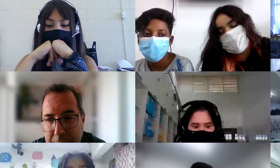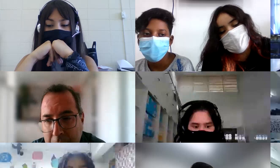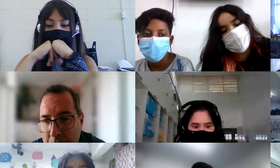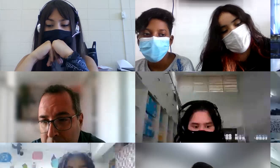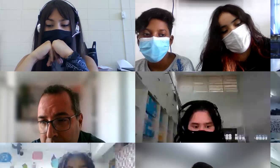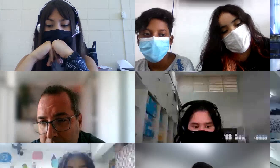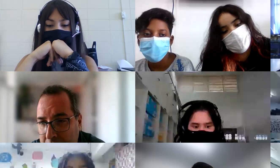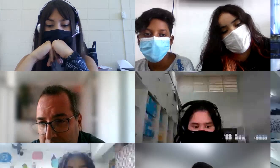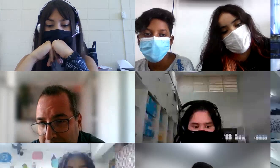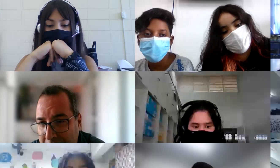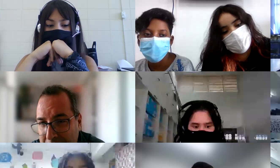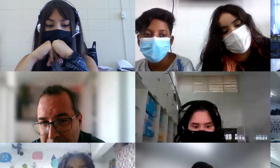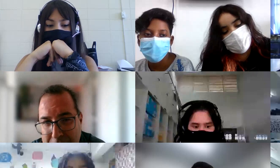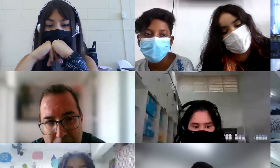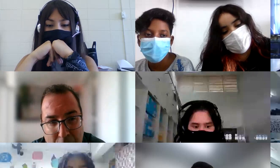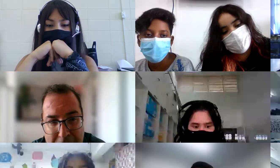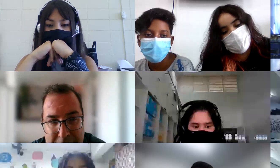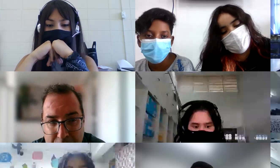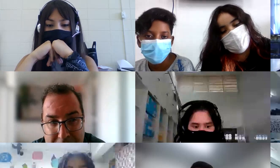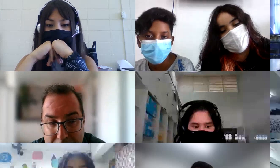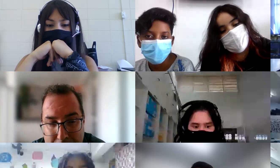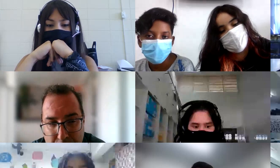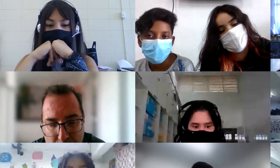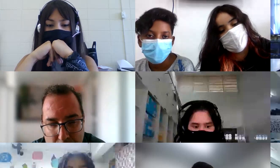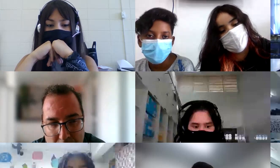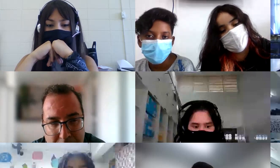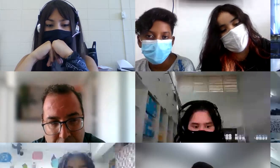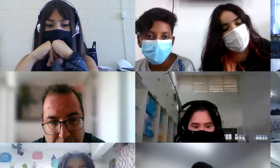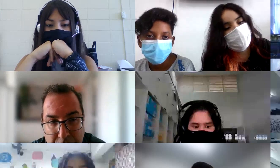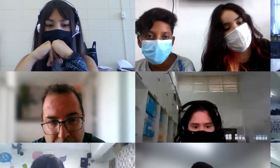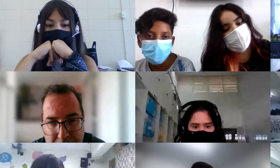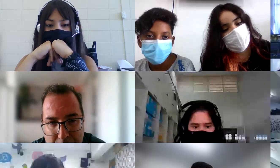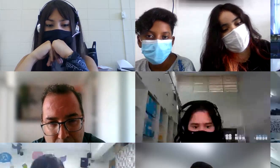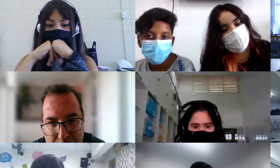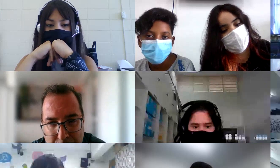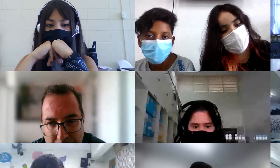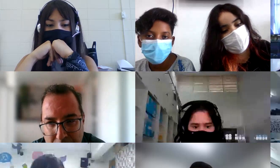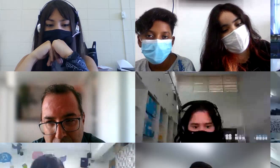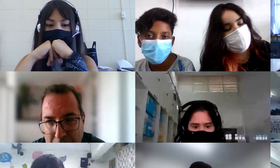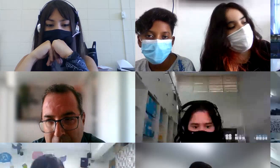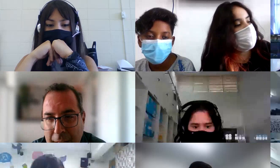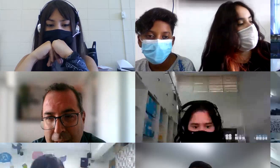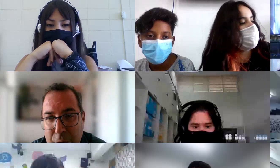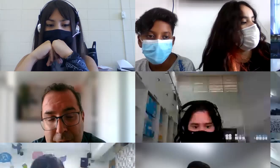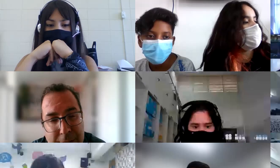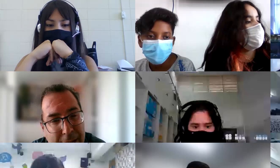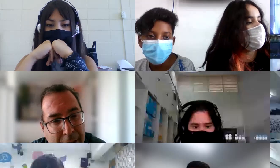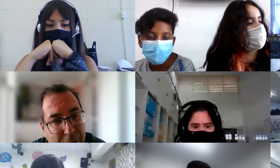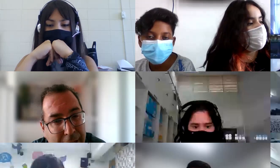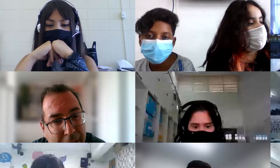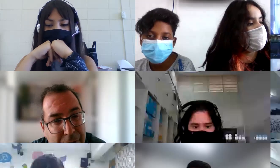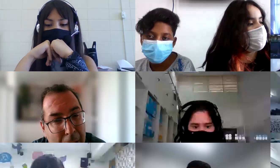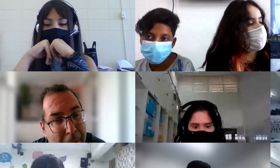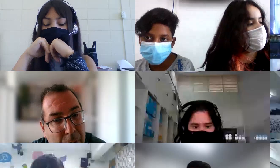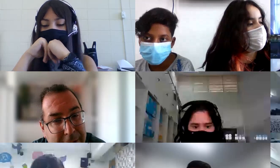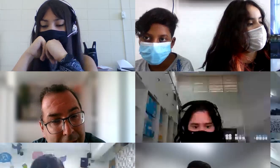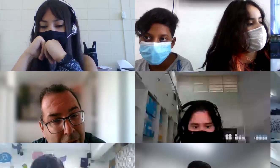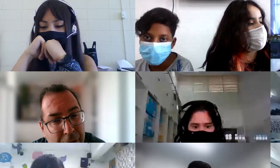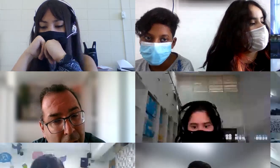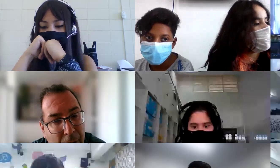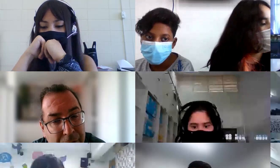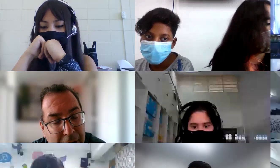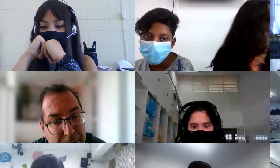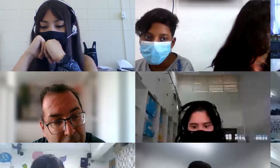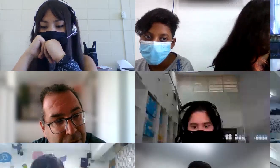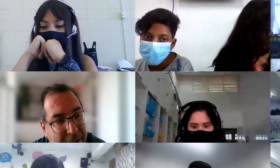a gente se reúne aqui, faz uma conversinha talvez até mais curta, de 20, 30 minutinhos, e aí você saindo daqui, vai para a tua